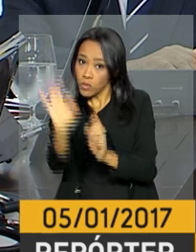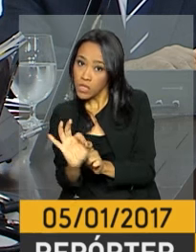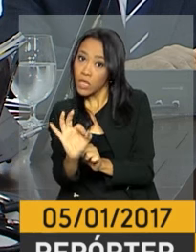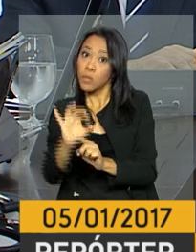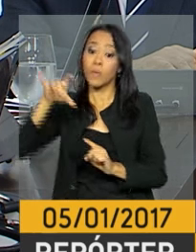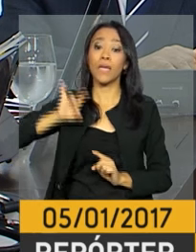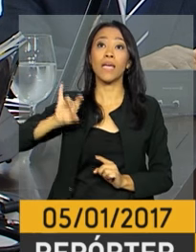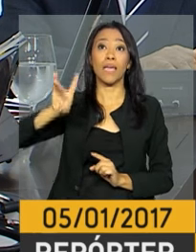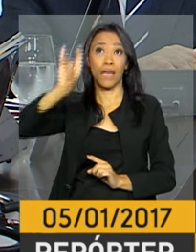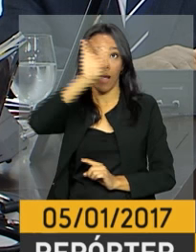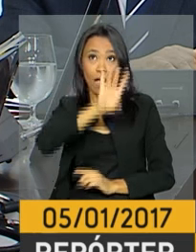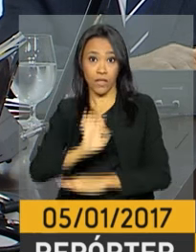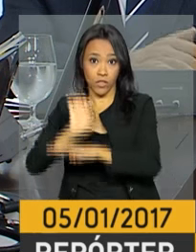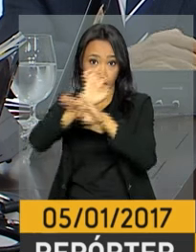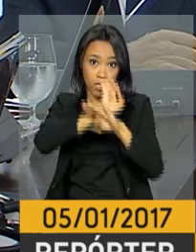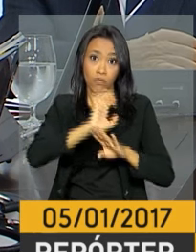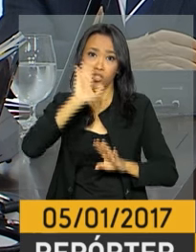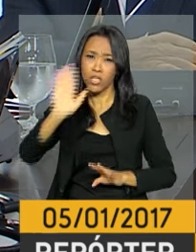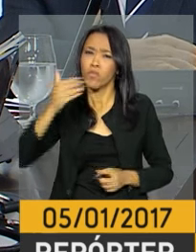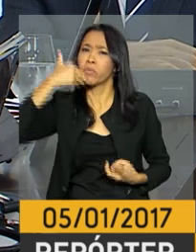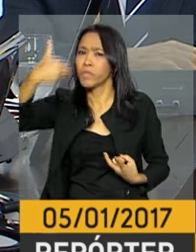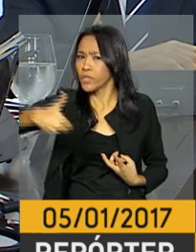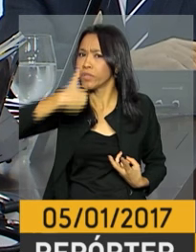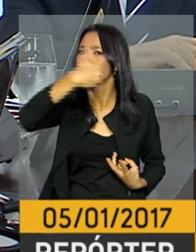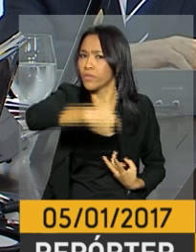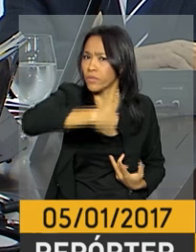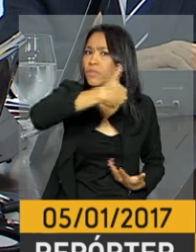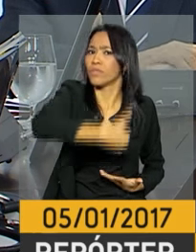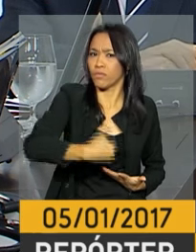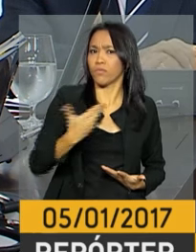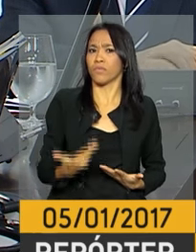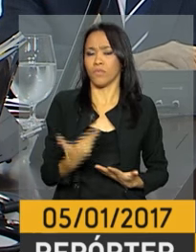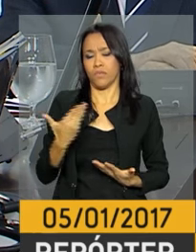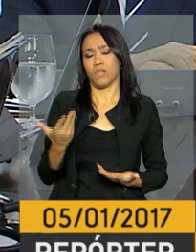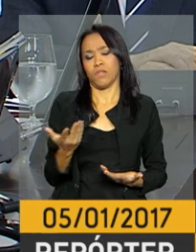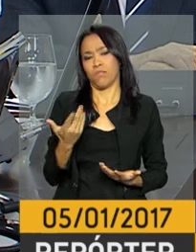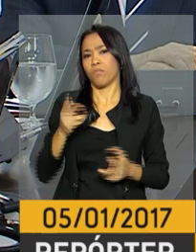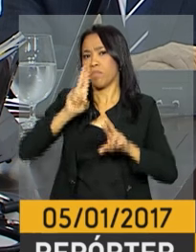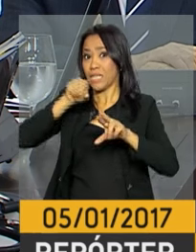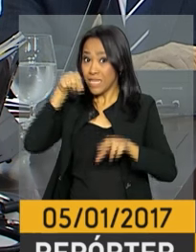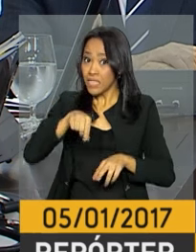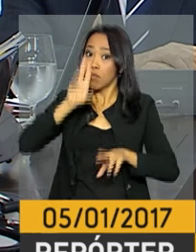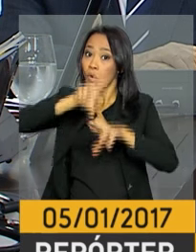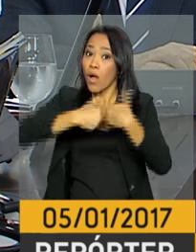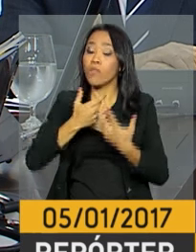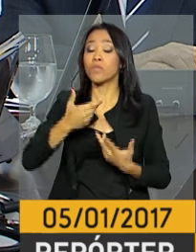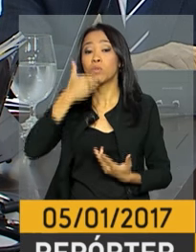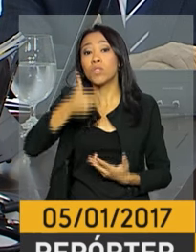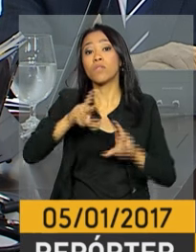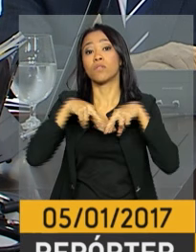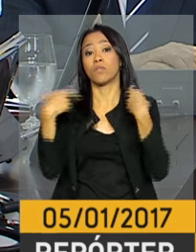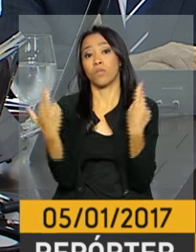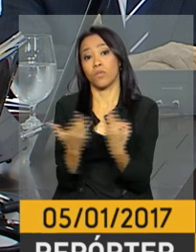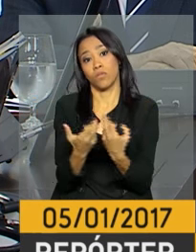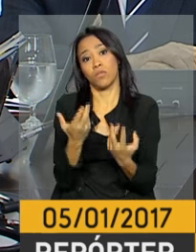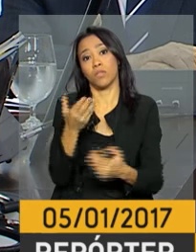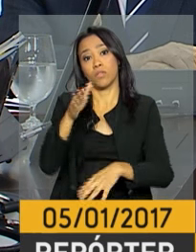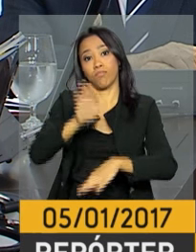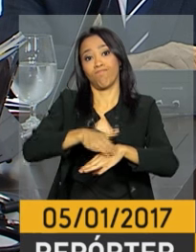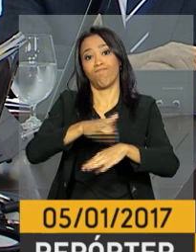em cada estado que foram solicitados isso resultou até das reuniões solicitadas indicados pelos próprios